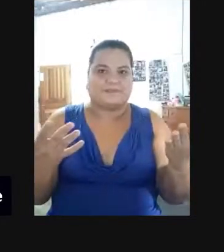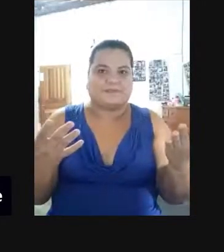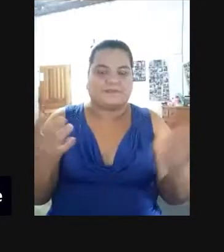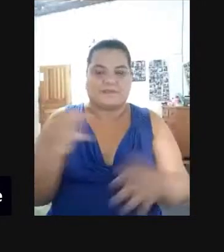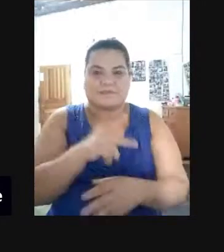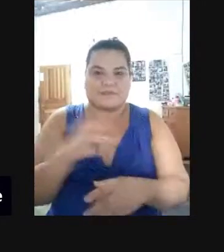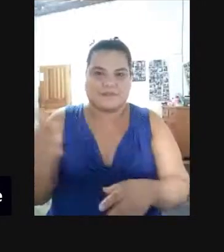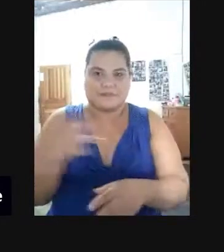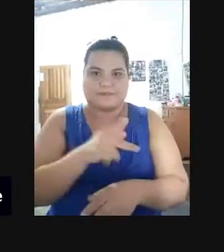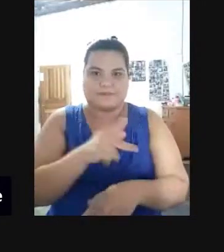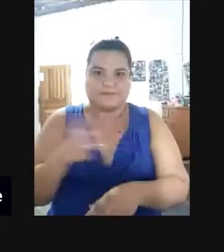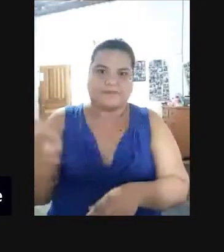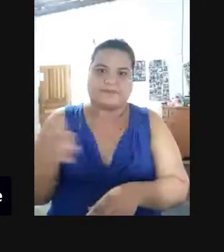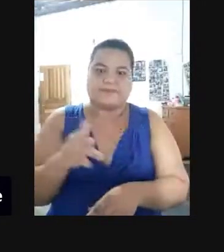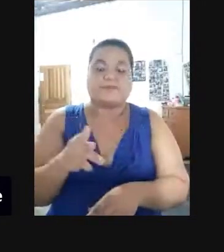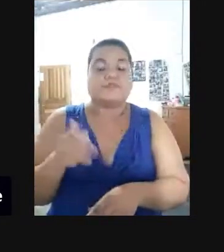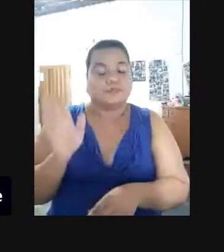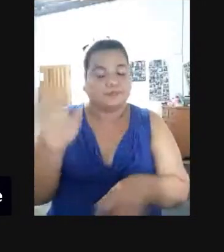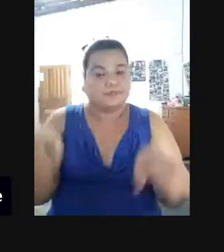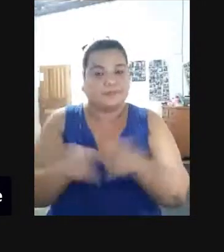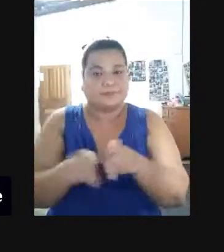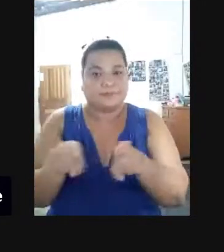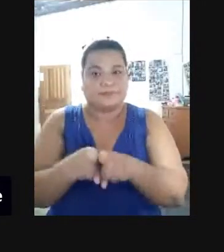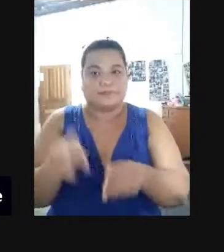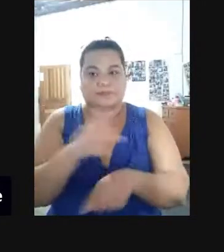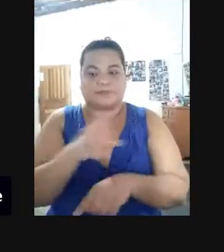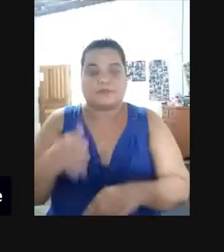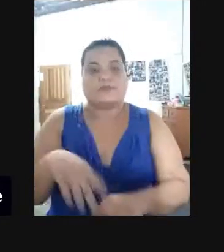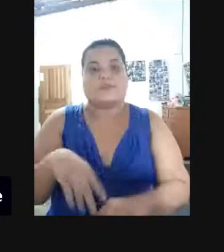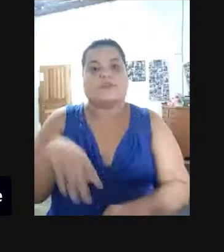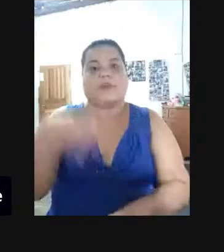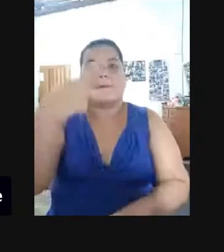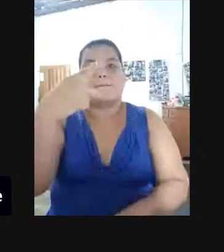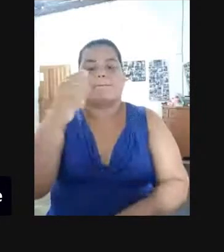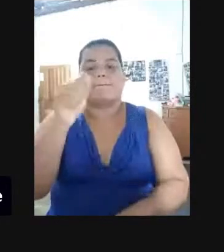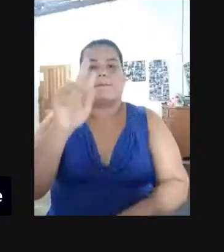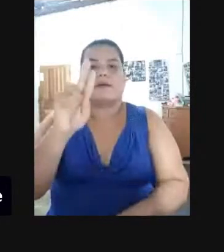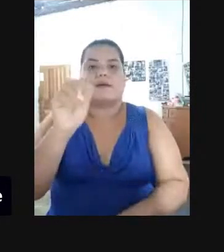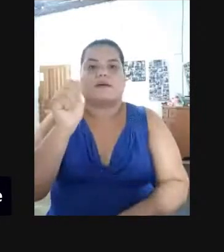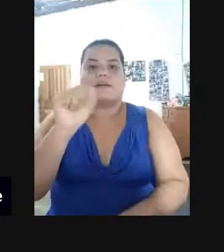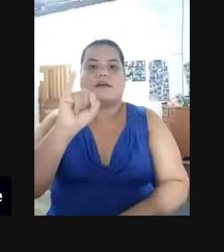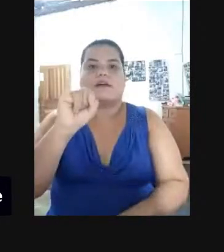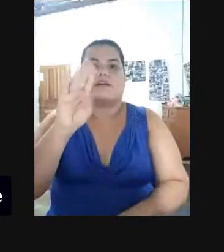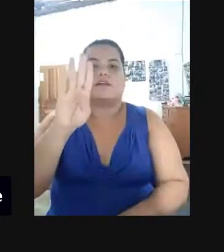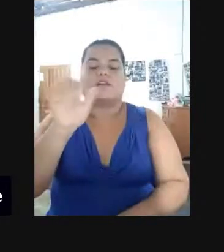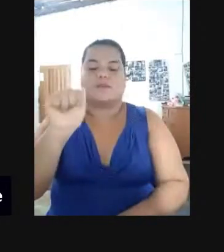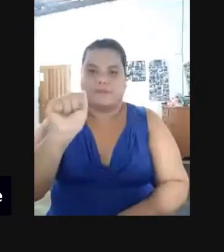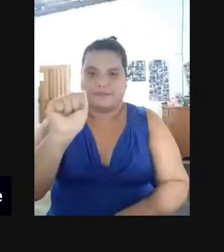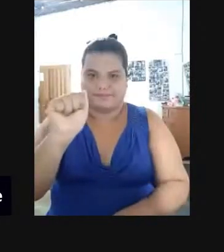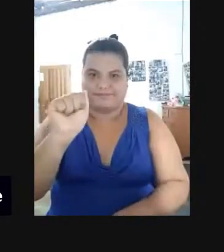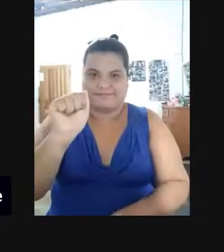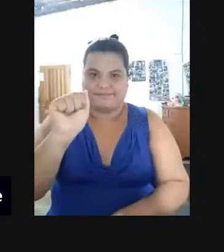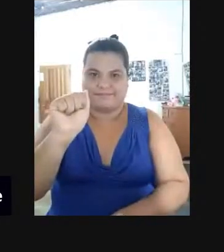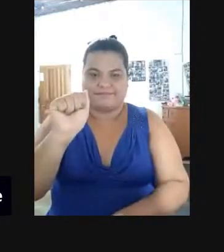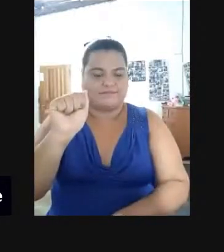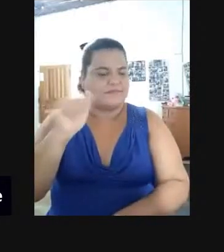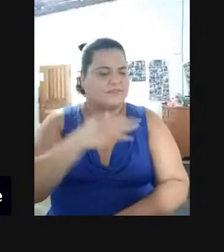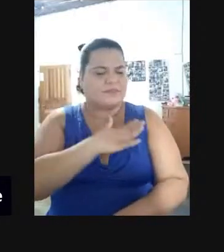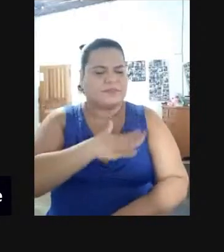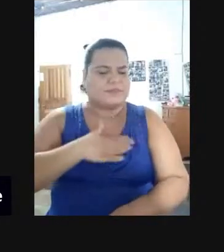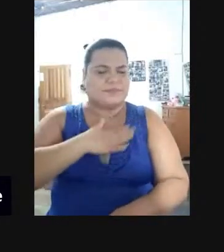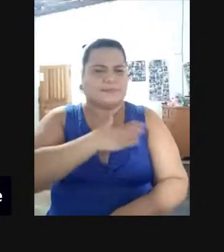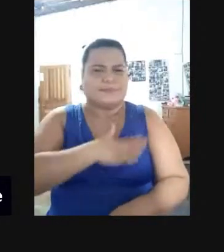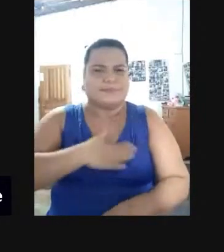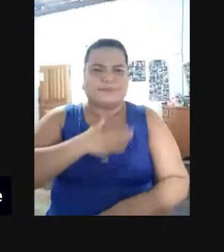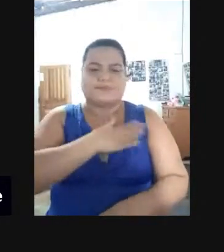a professora Flávia me apresentou, sou professora aqui em João Pessoa, na Paraíba, e aí, para mim, é um grande prazer